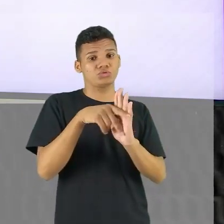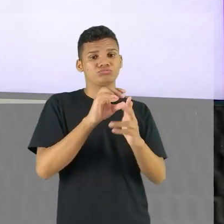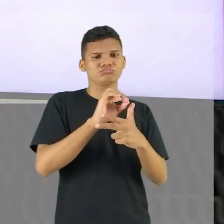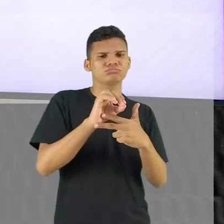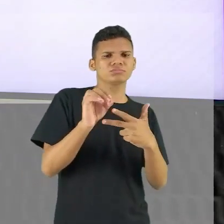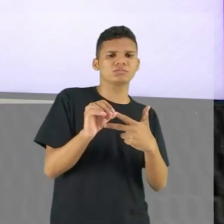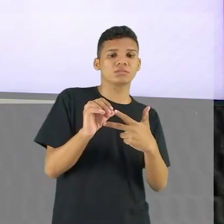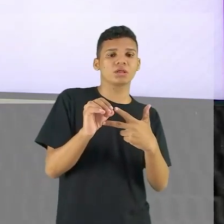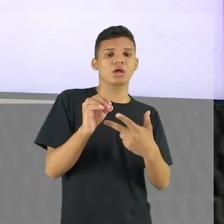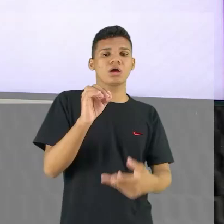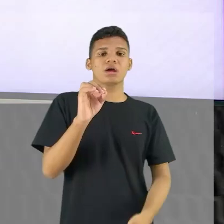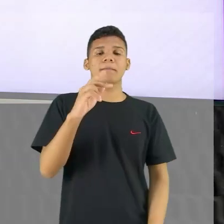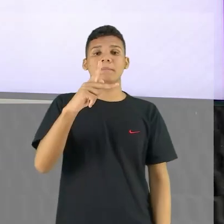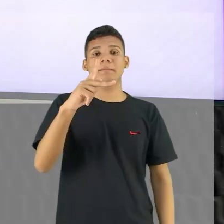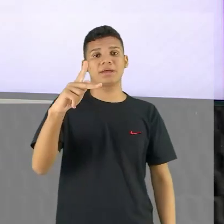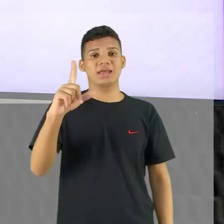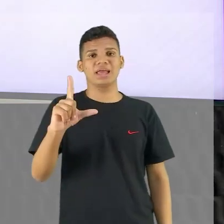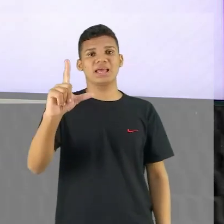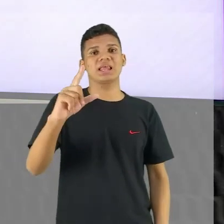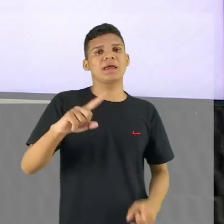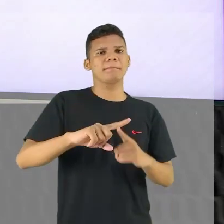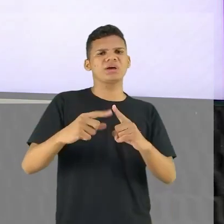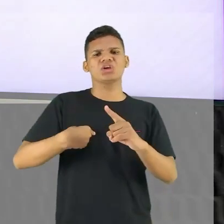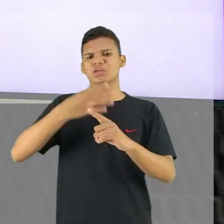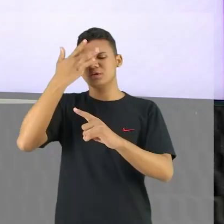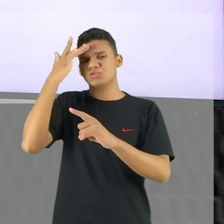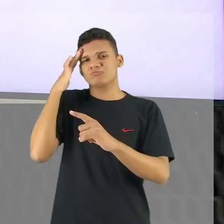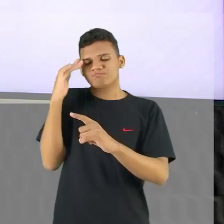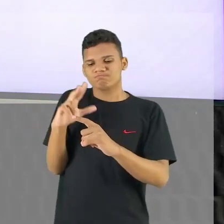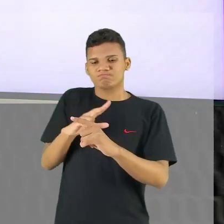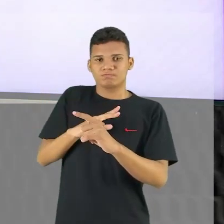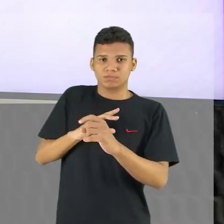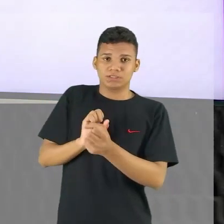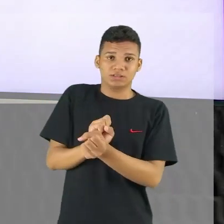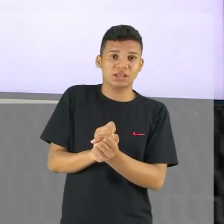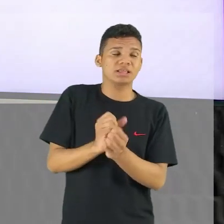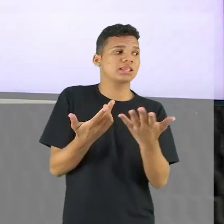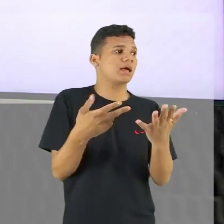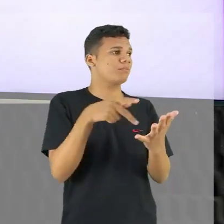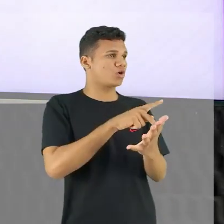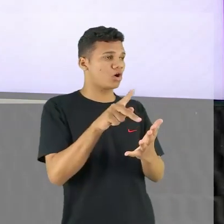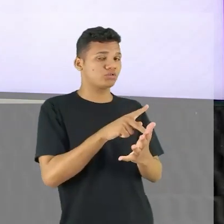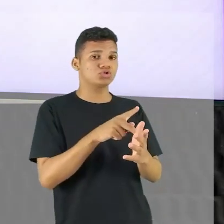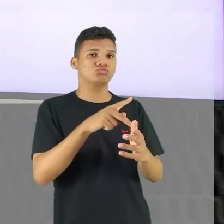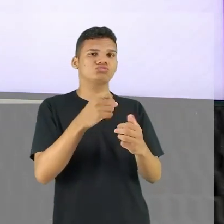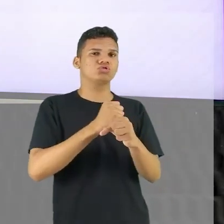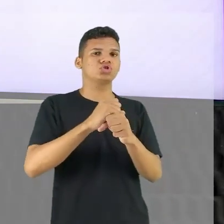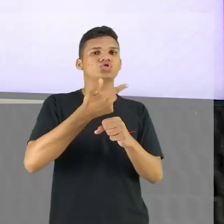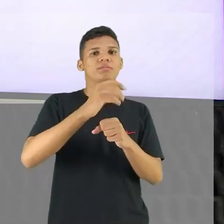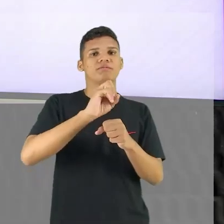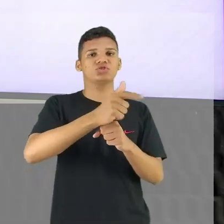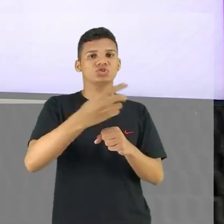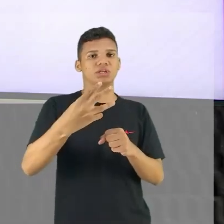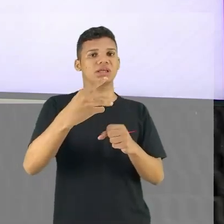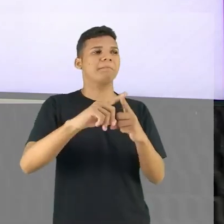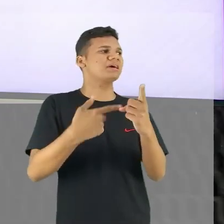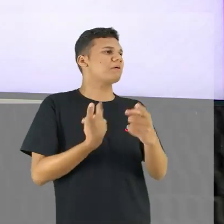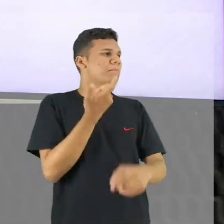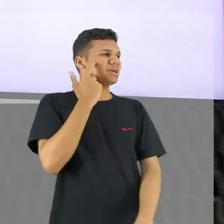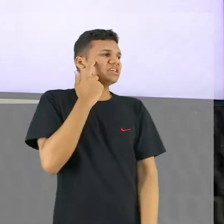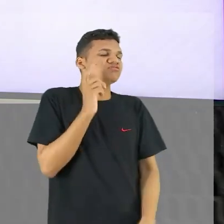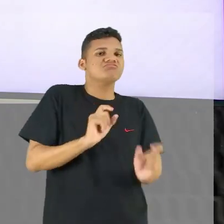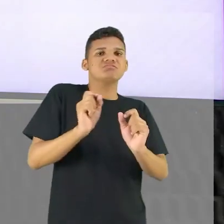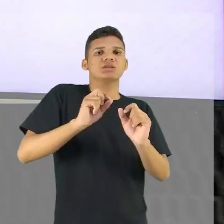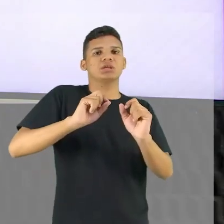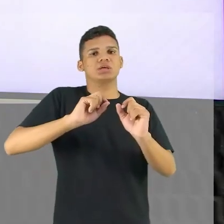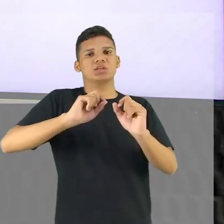que é o Enem voltado para as pessoas privadas de liberdade, também da prova de 2023. Então, olha aqui, quando a gente pensa na